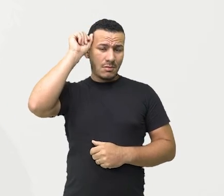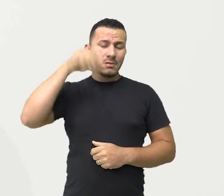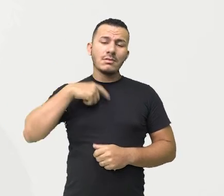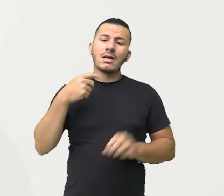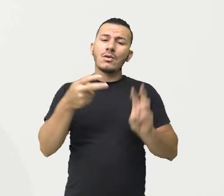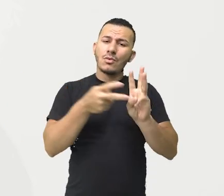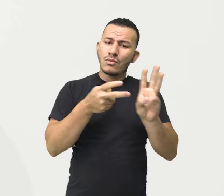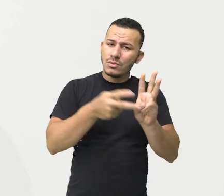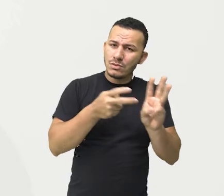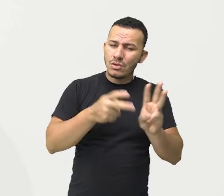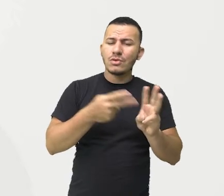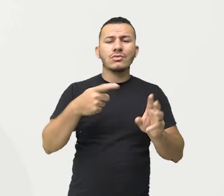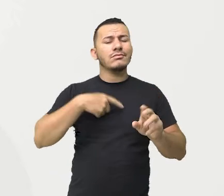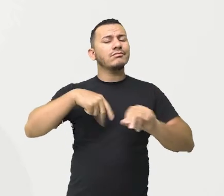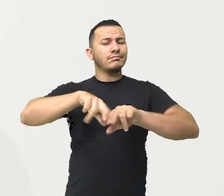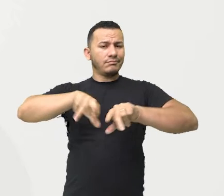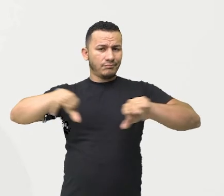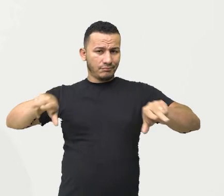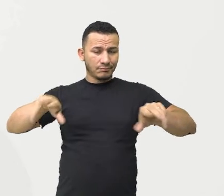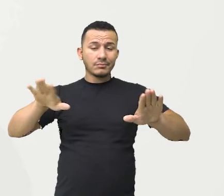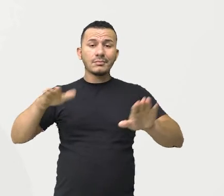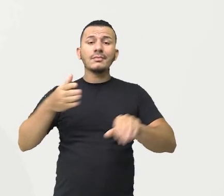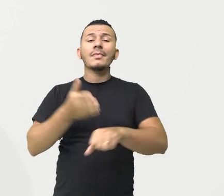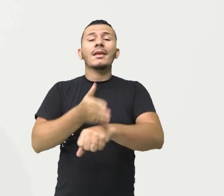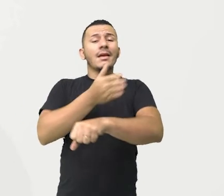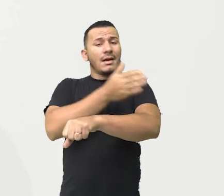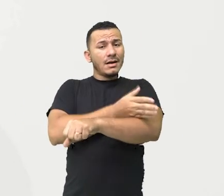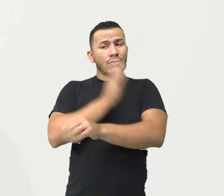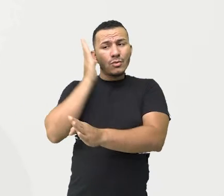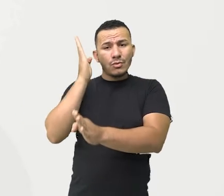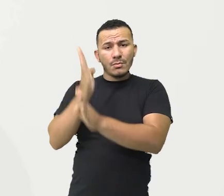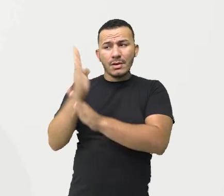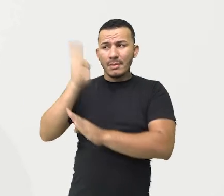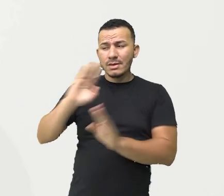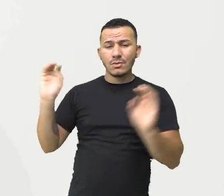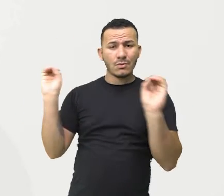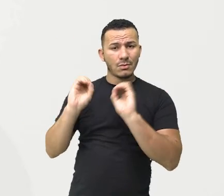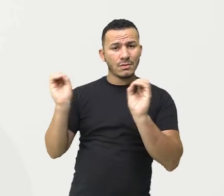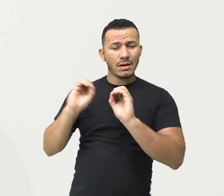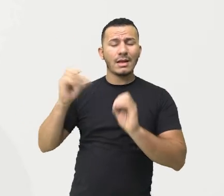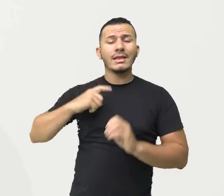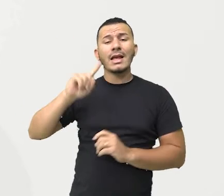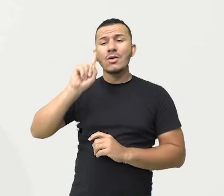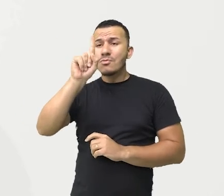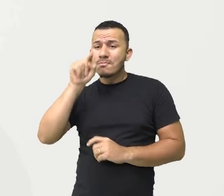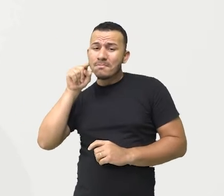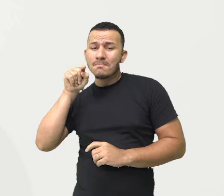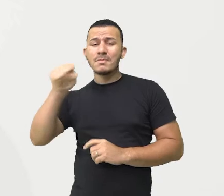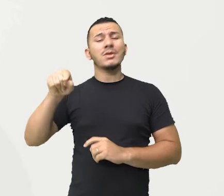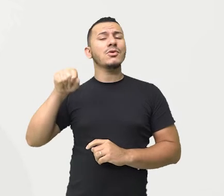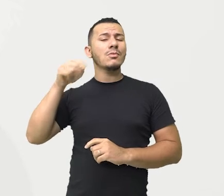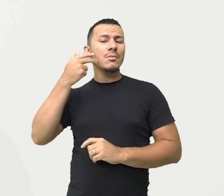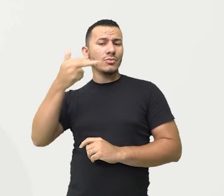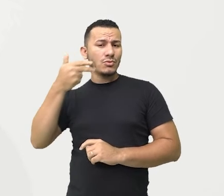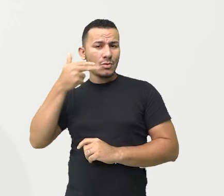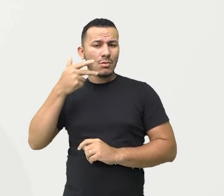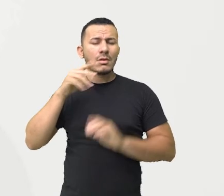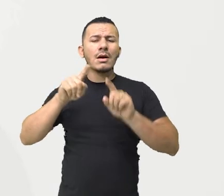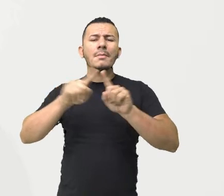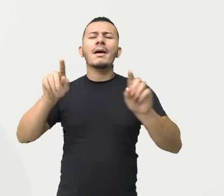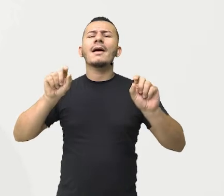Então, antes de ser descoberto o Brasil, eram mais de 1000 idiomas. E de quem eram esses idiomas? Quem praticava essa